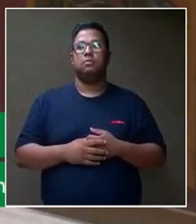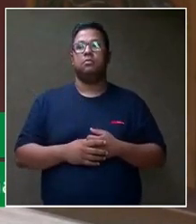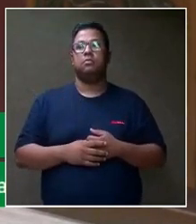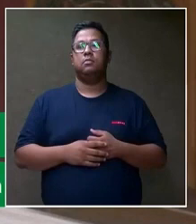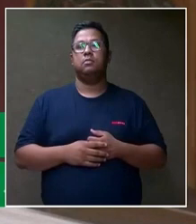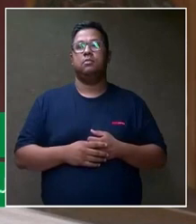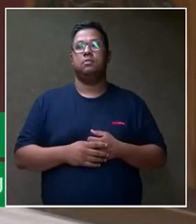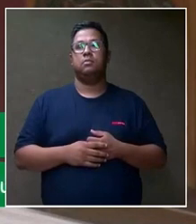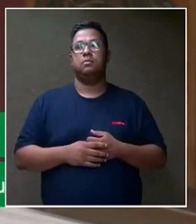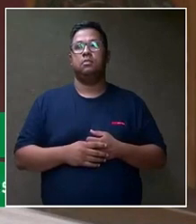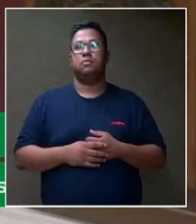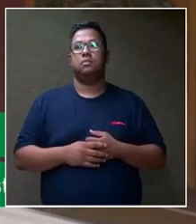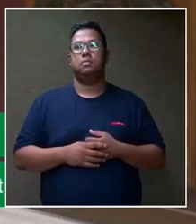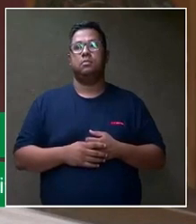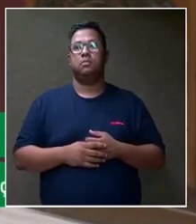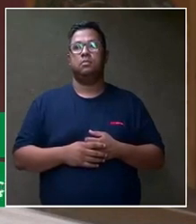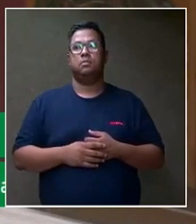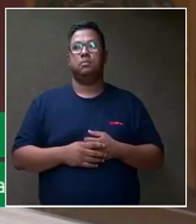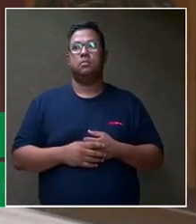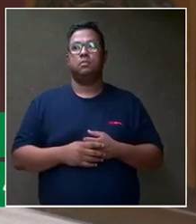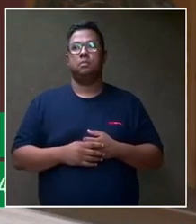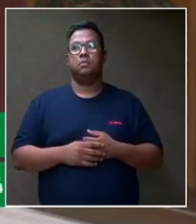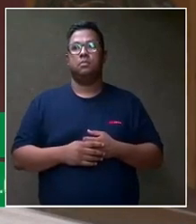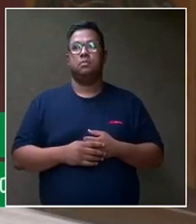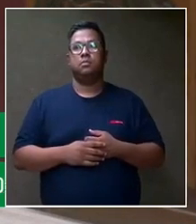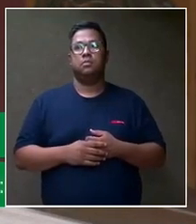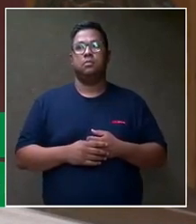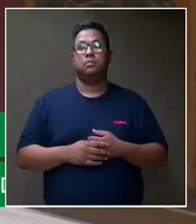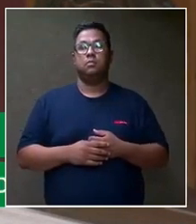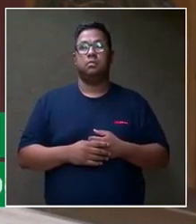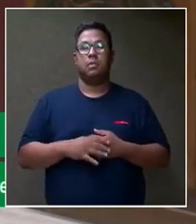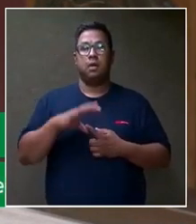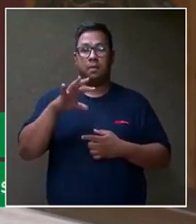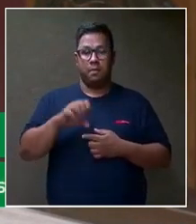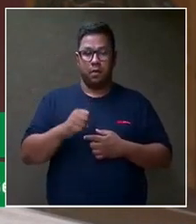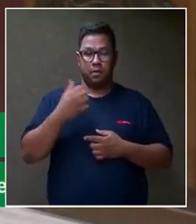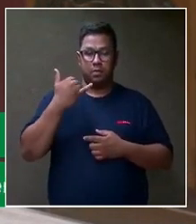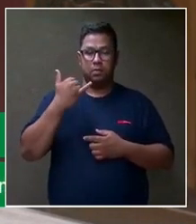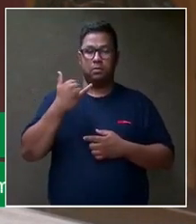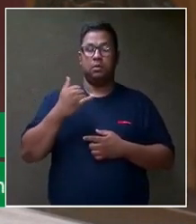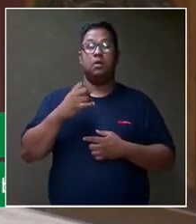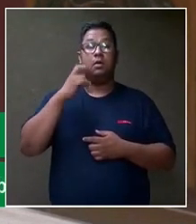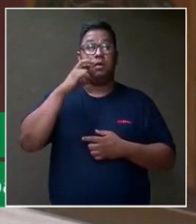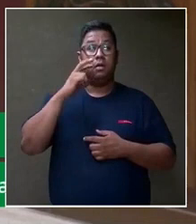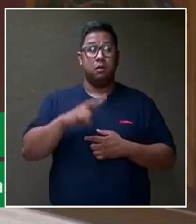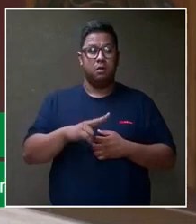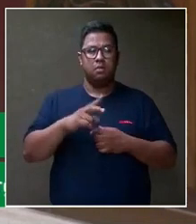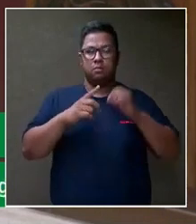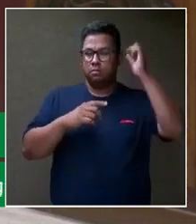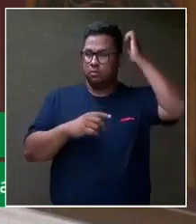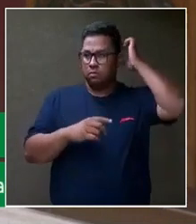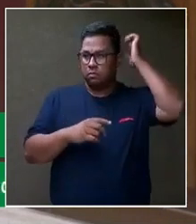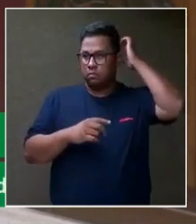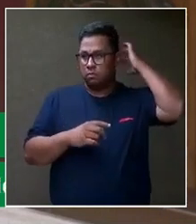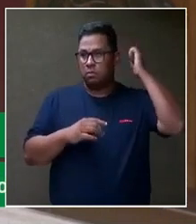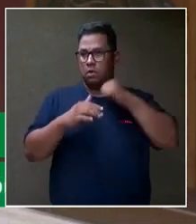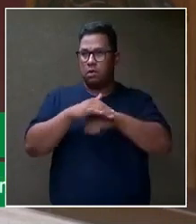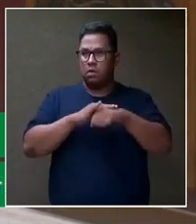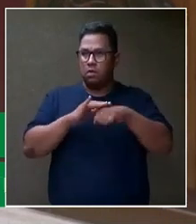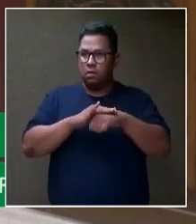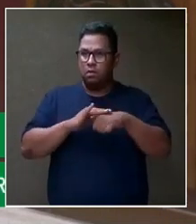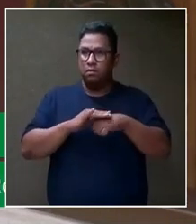que ele viu conversa nossa aí. Quando ele pegou o celular e viu os prints de conversa